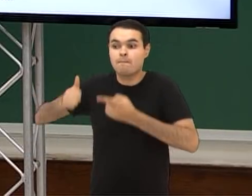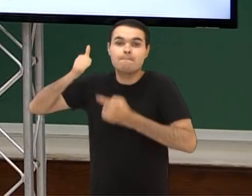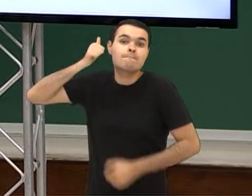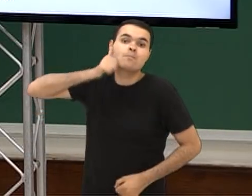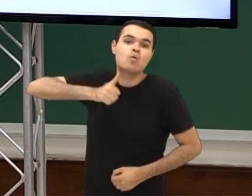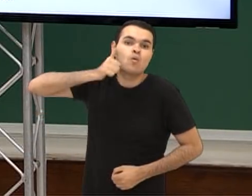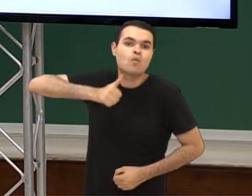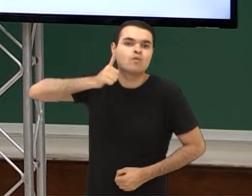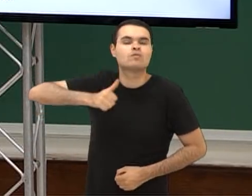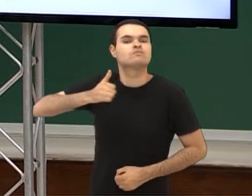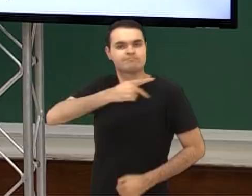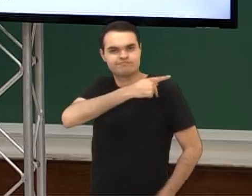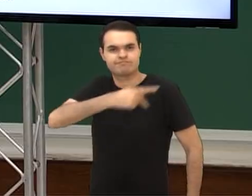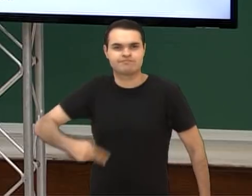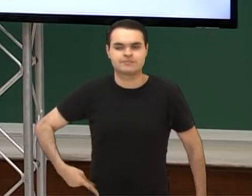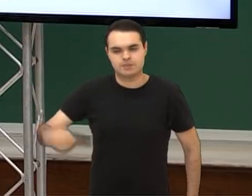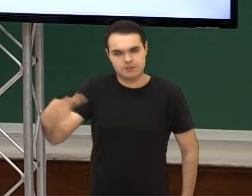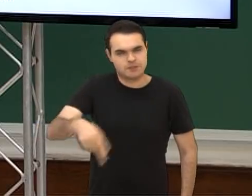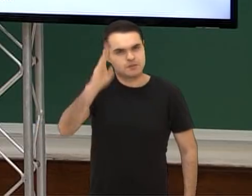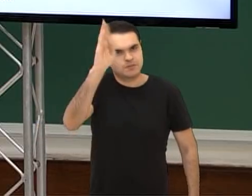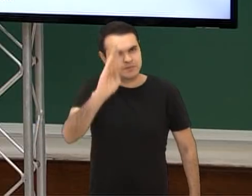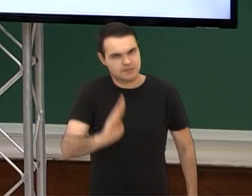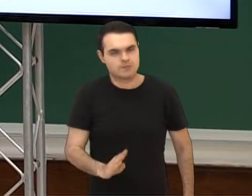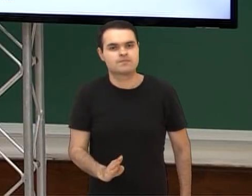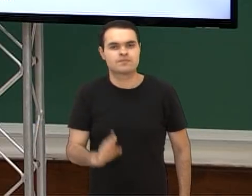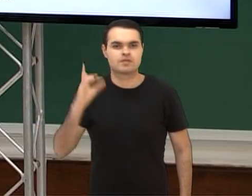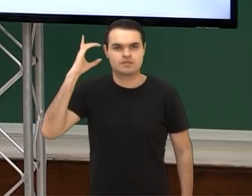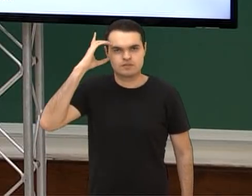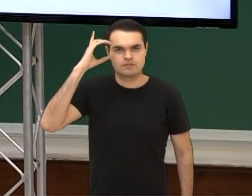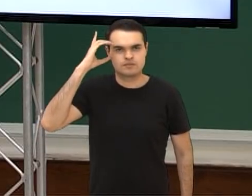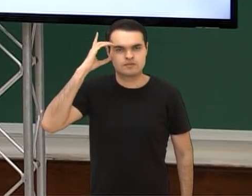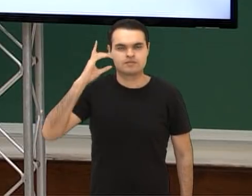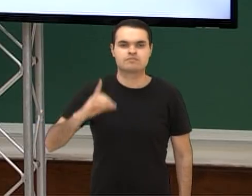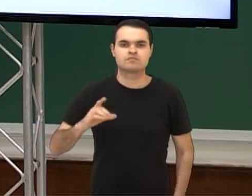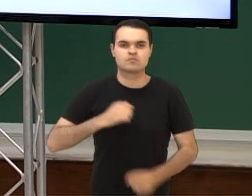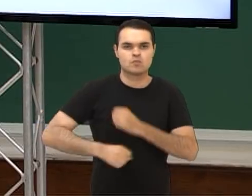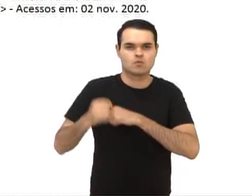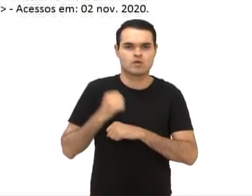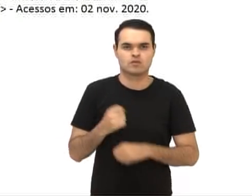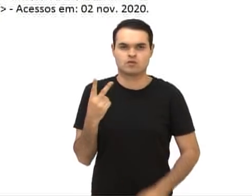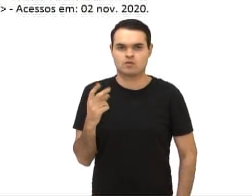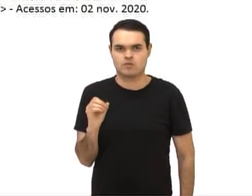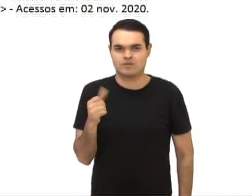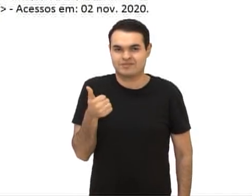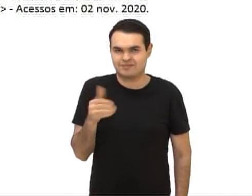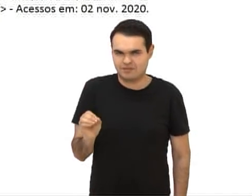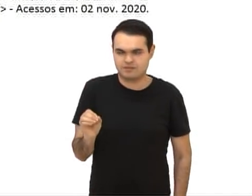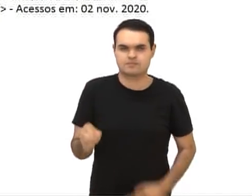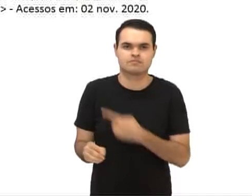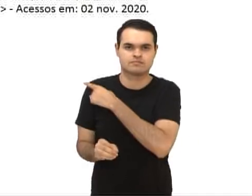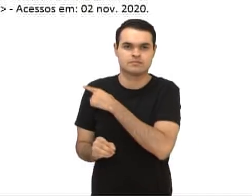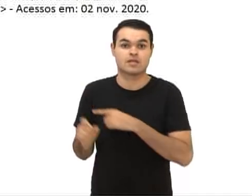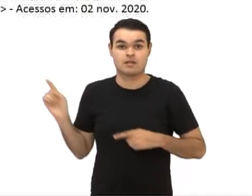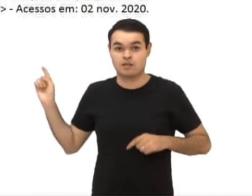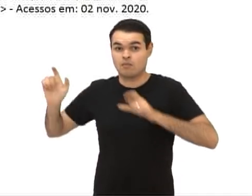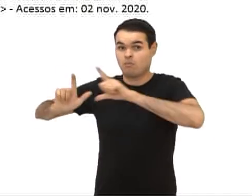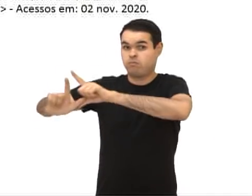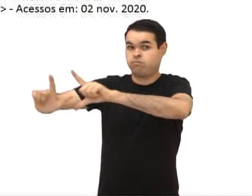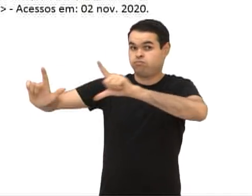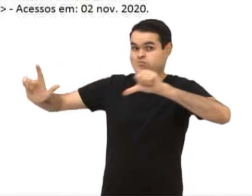ser presidente do Brasil. Dilma Rousseff, 2010. Aqui você tem, enchendo